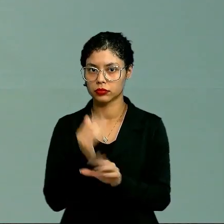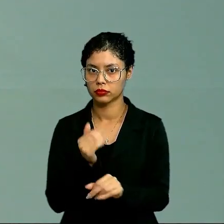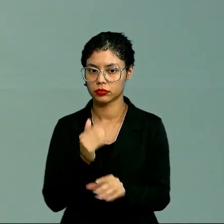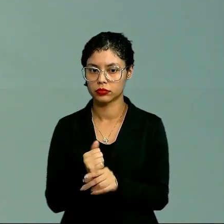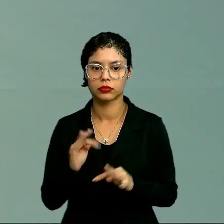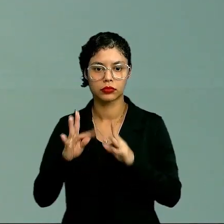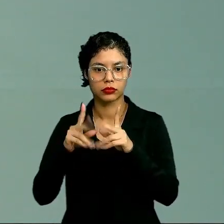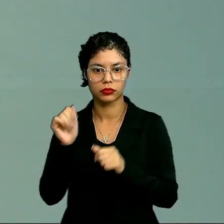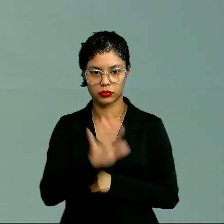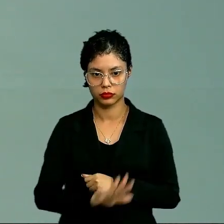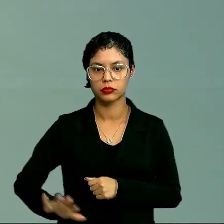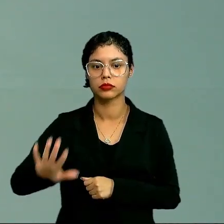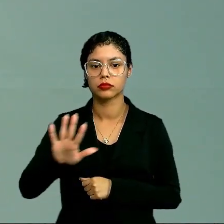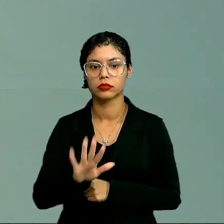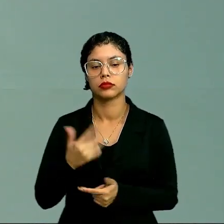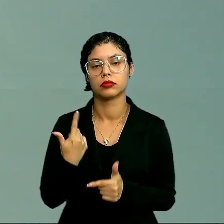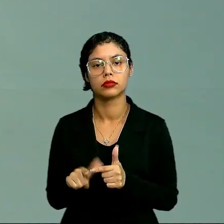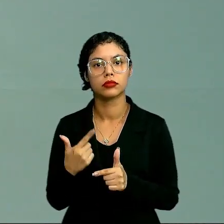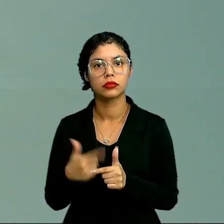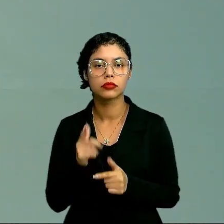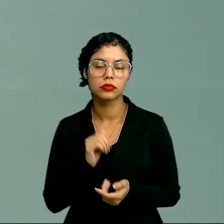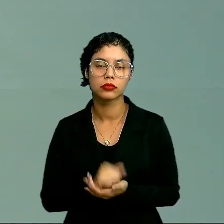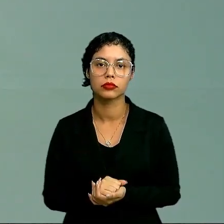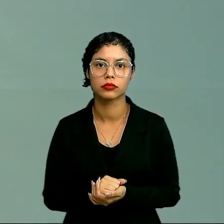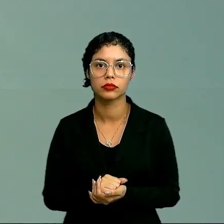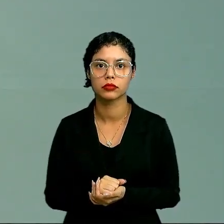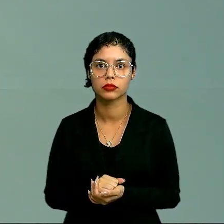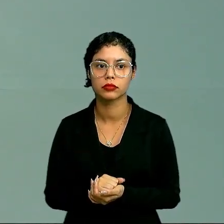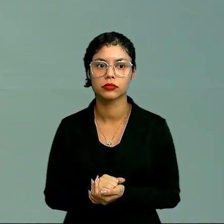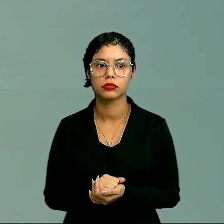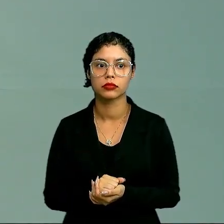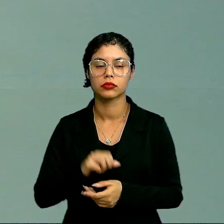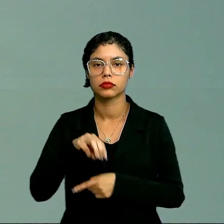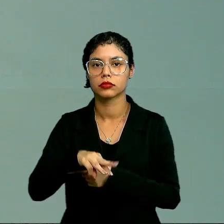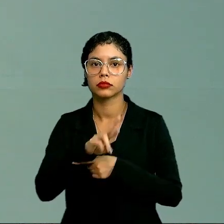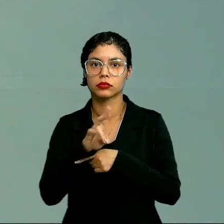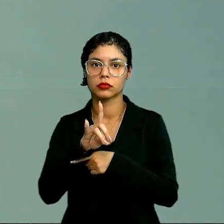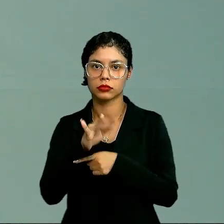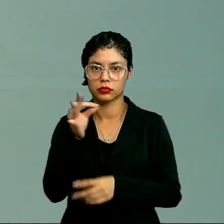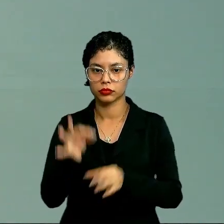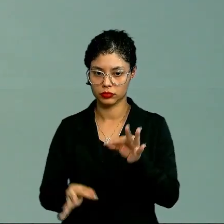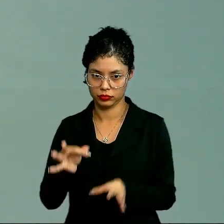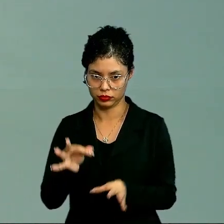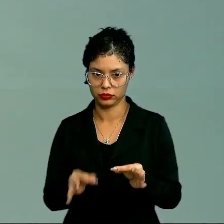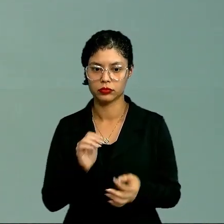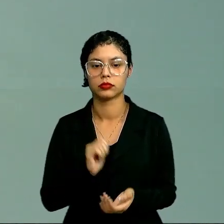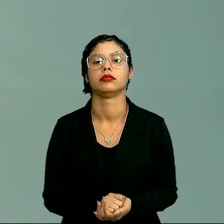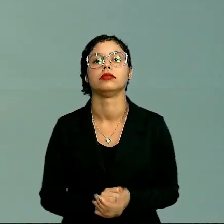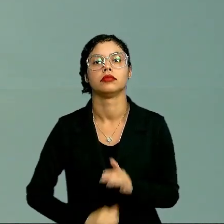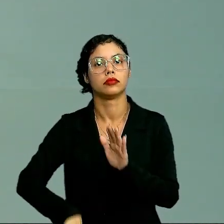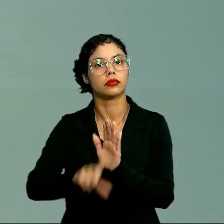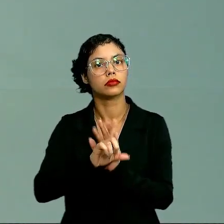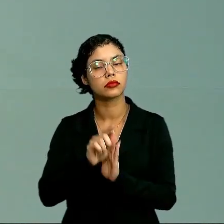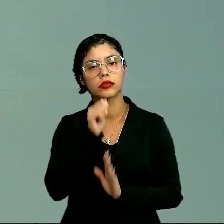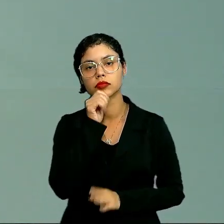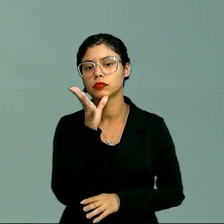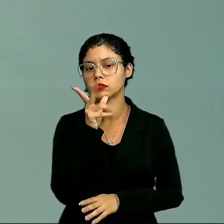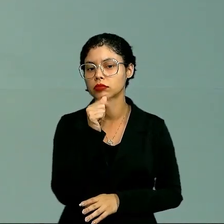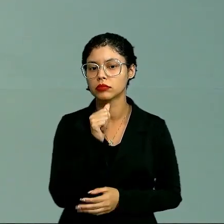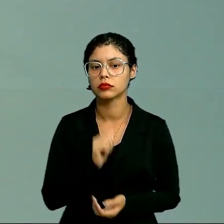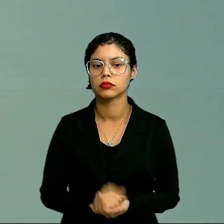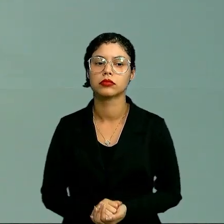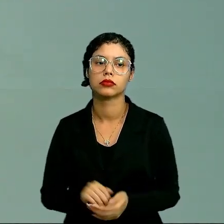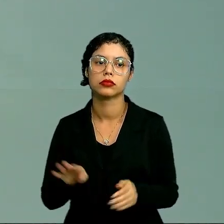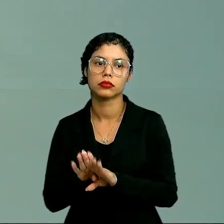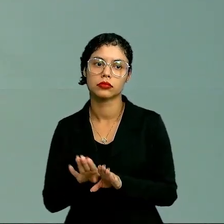tudo isso, né, que temos outros problemas também, nós temos o problema da morosidade judicial, que é o problema da lei, que ela demora muito.